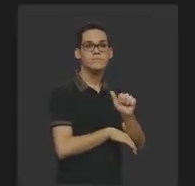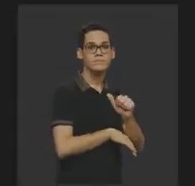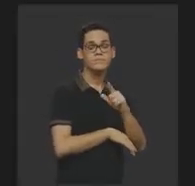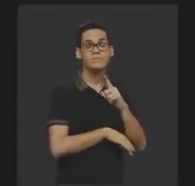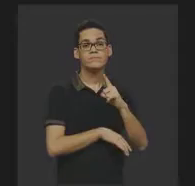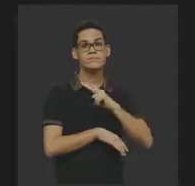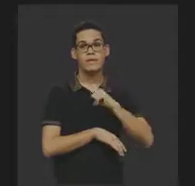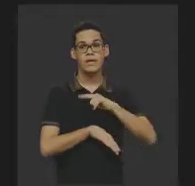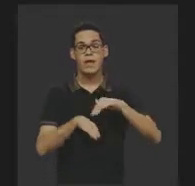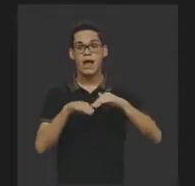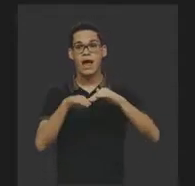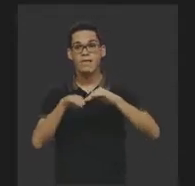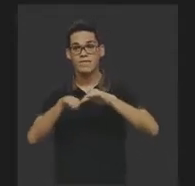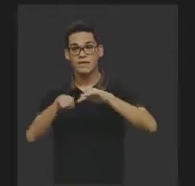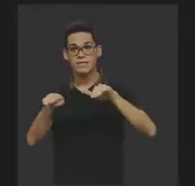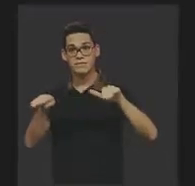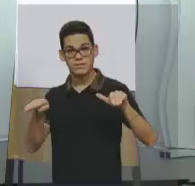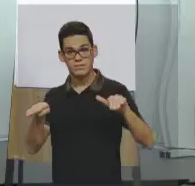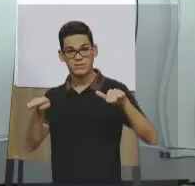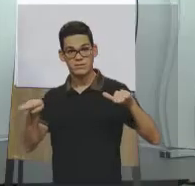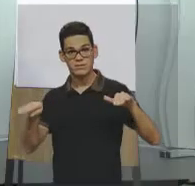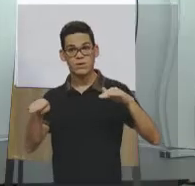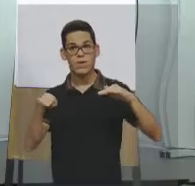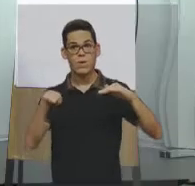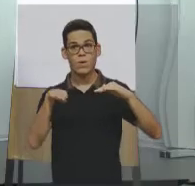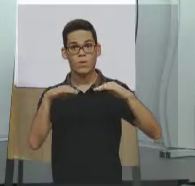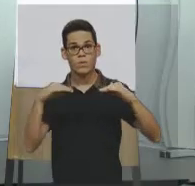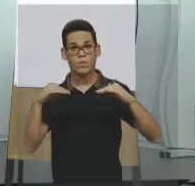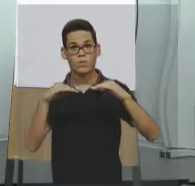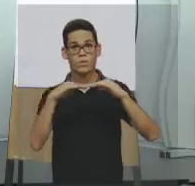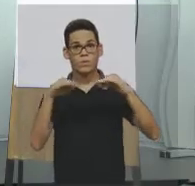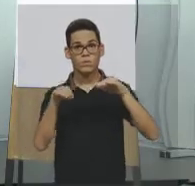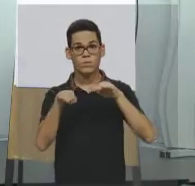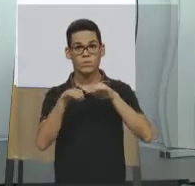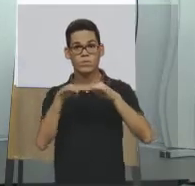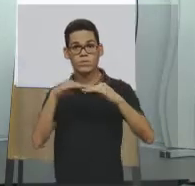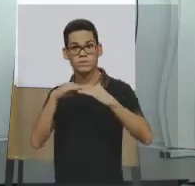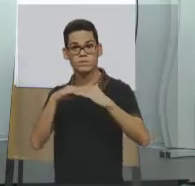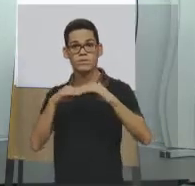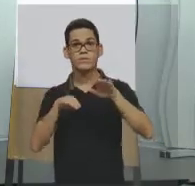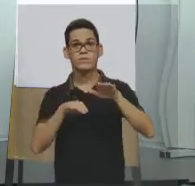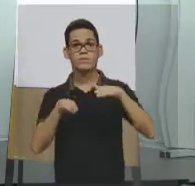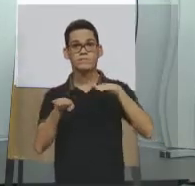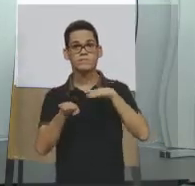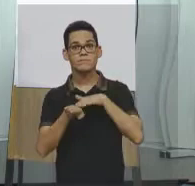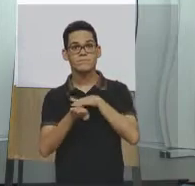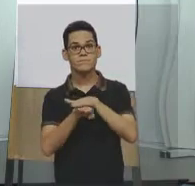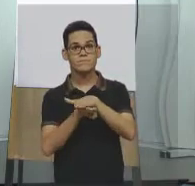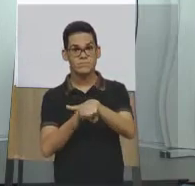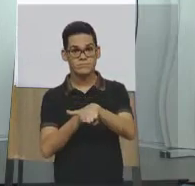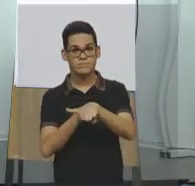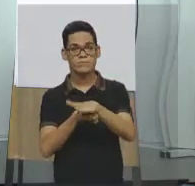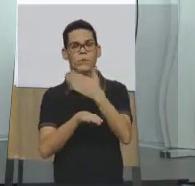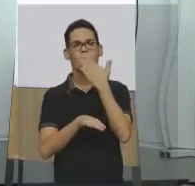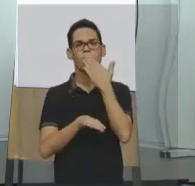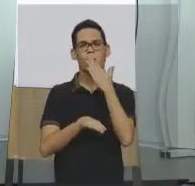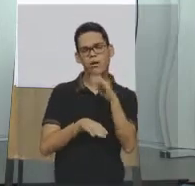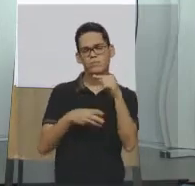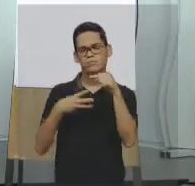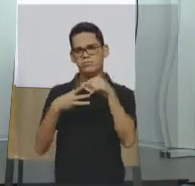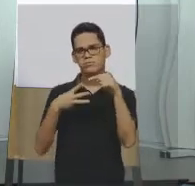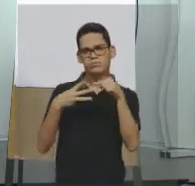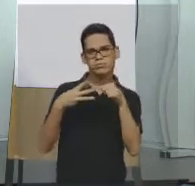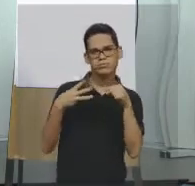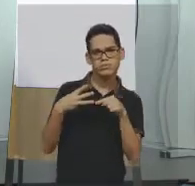colisão e deslizamento? Não os três ao mesmo tempo, tá, gente? Aqui, na verdade, eu quero um exemplo de placas que